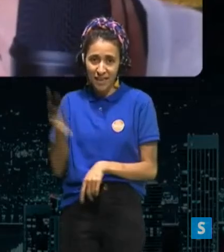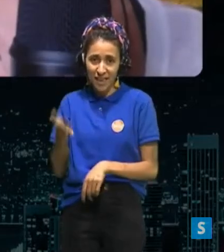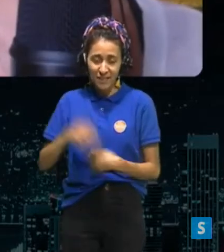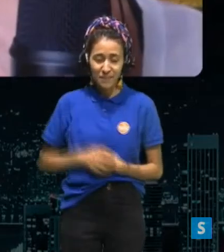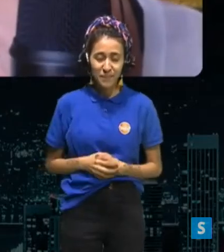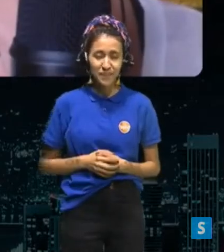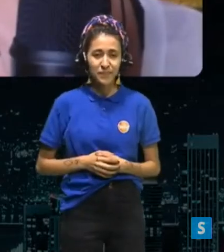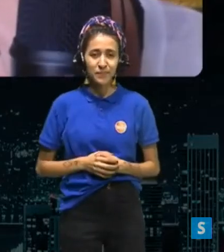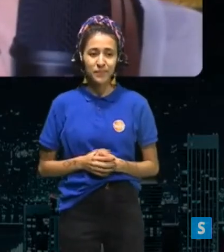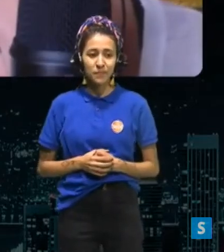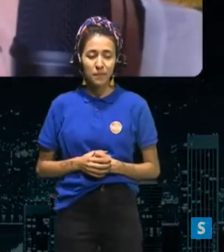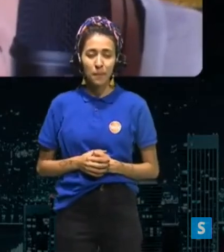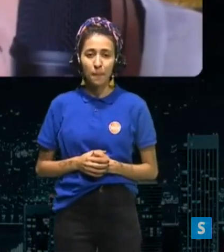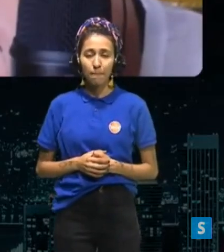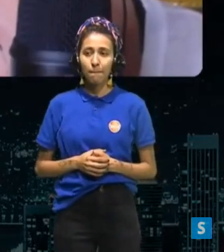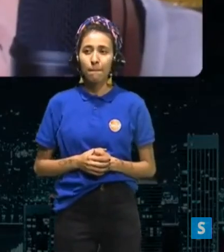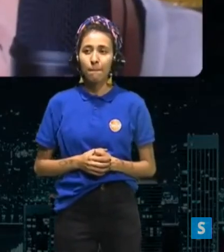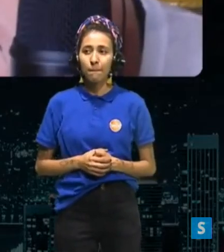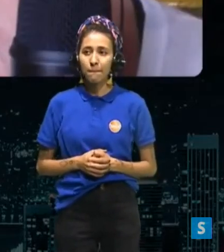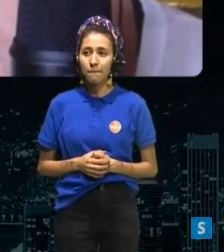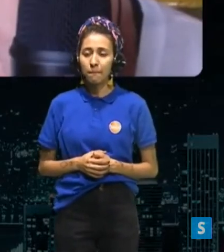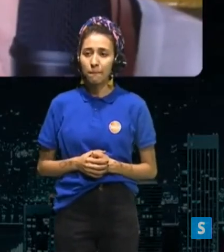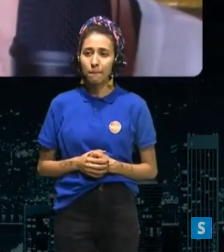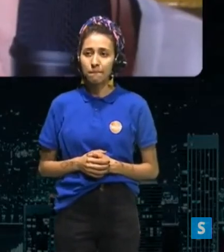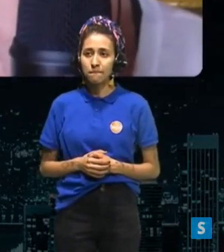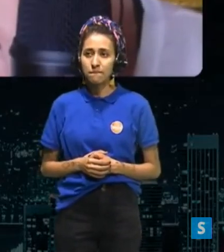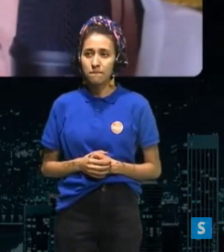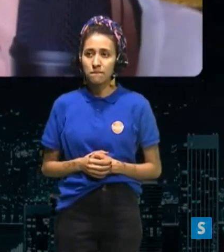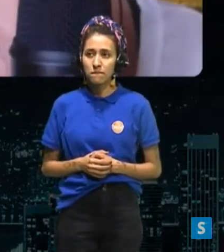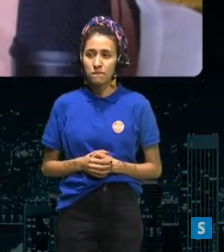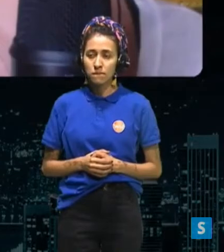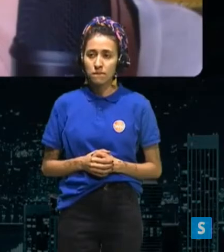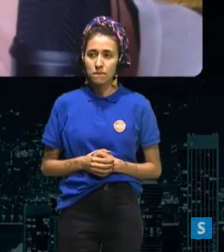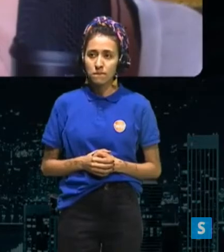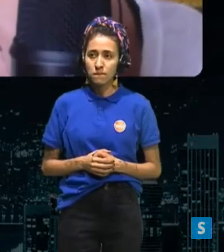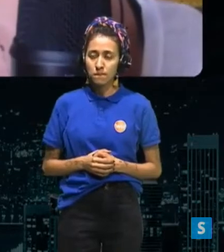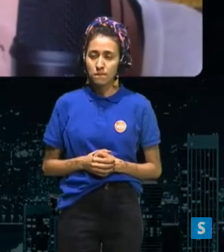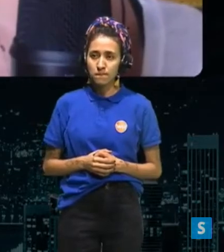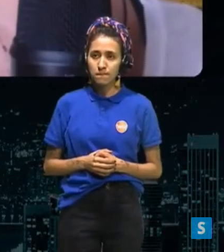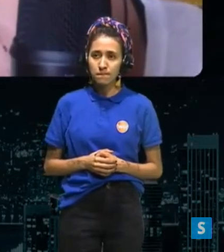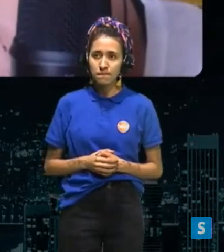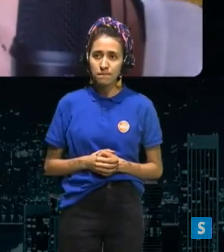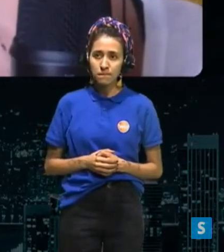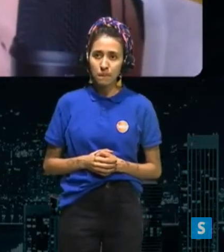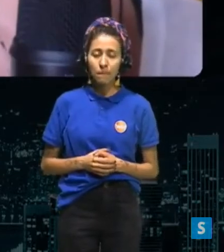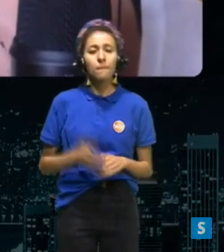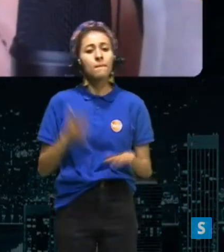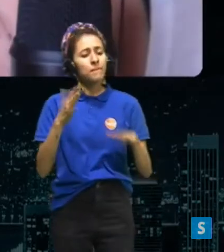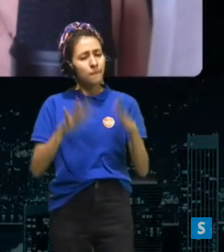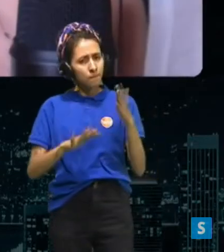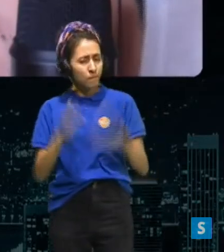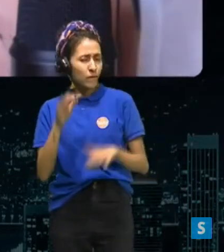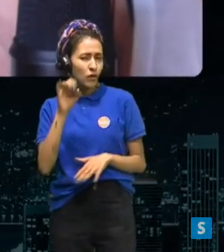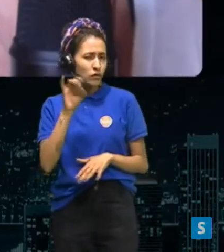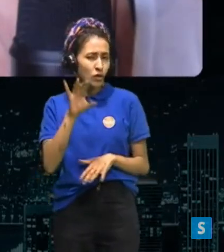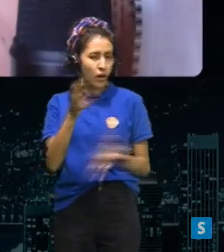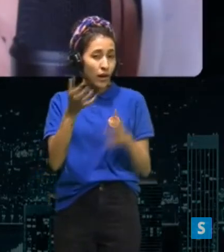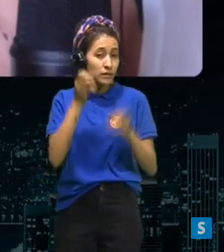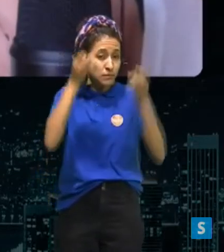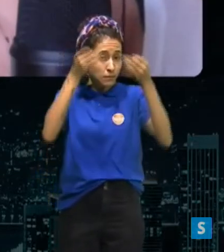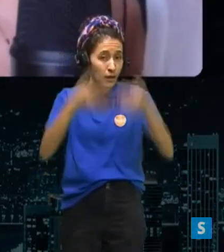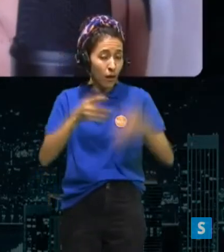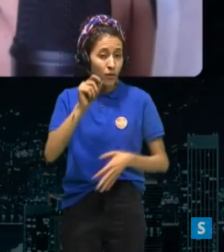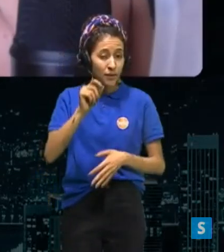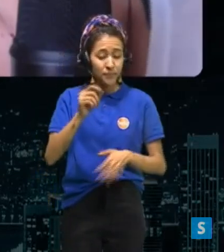e eu só quero concluir dizendo o seguinte que muitas vezes as pessoas se focam tanto naquela imagem maior